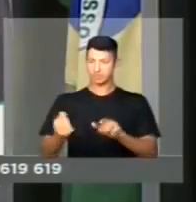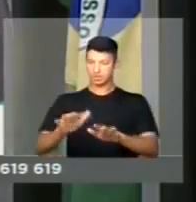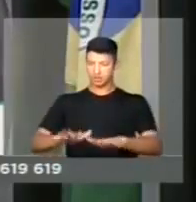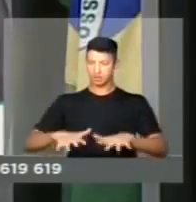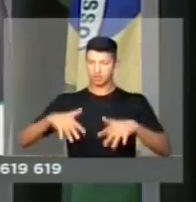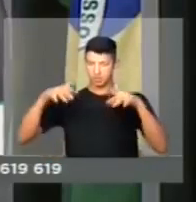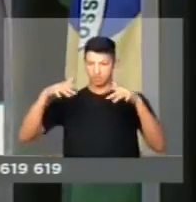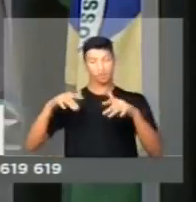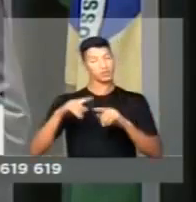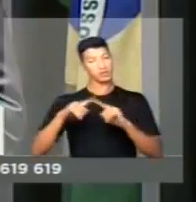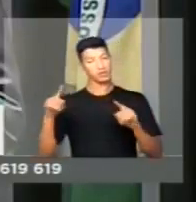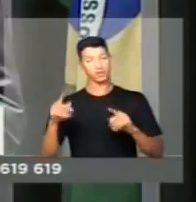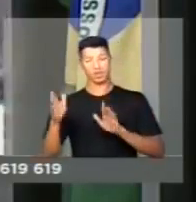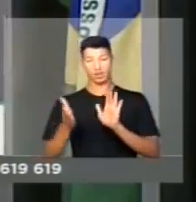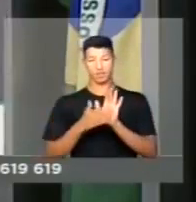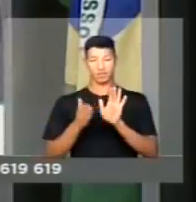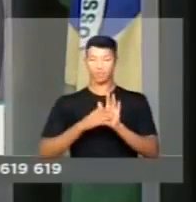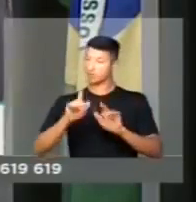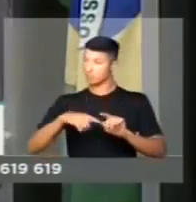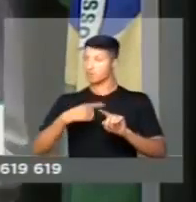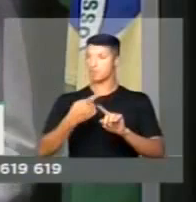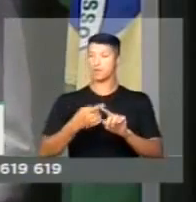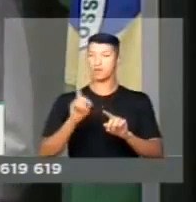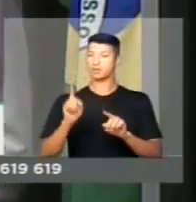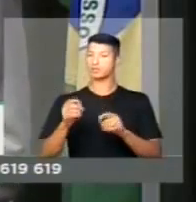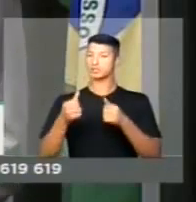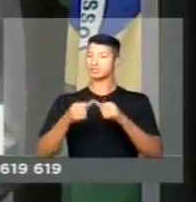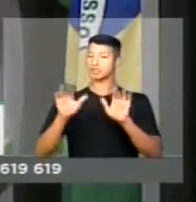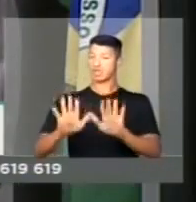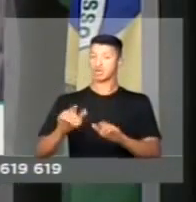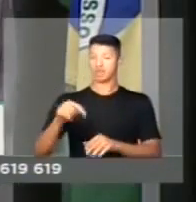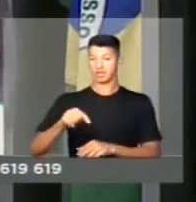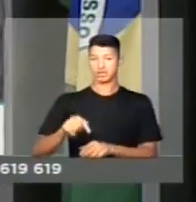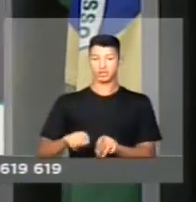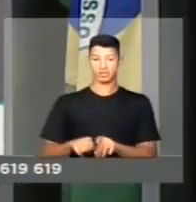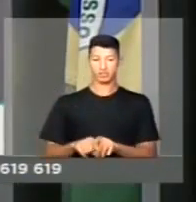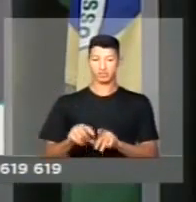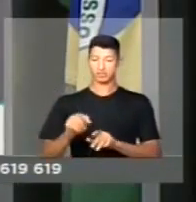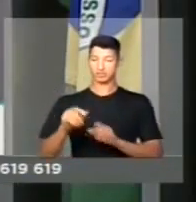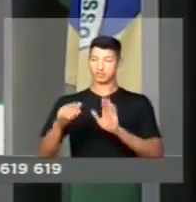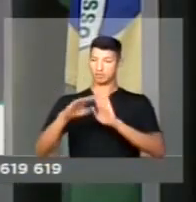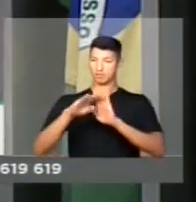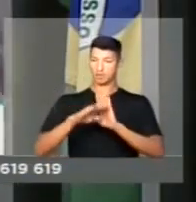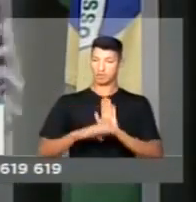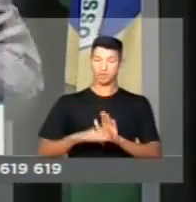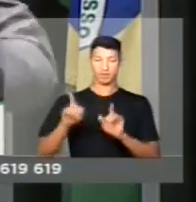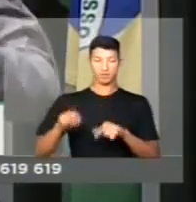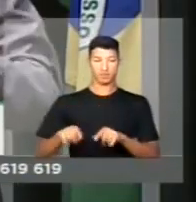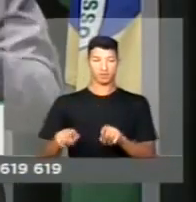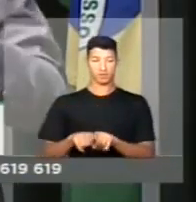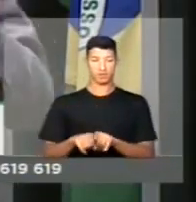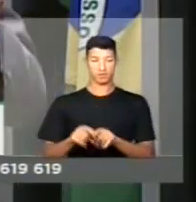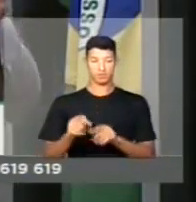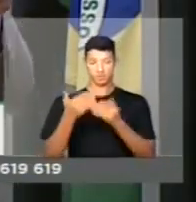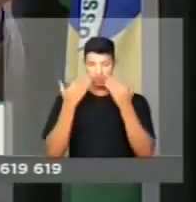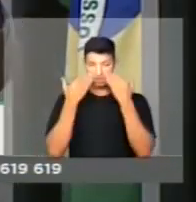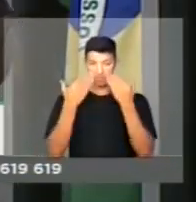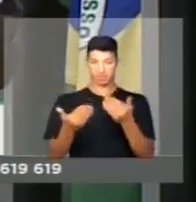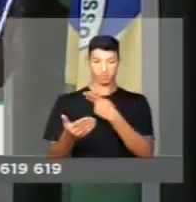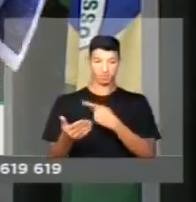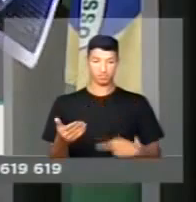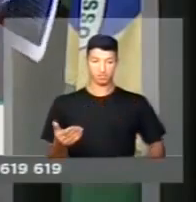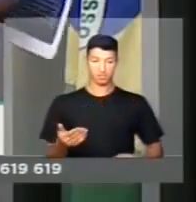audiência, mas a proposta é bem maior. Ela está aqui, listada, apresentei ao